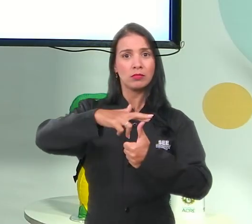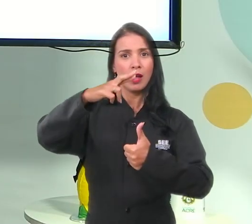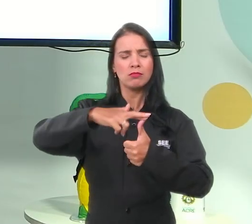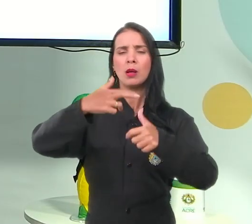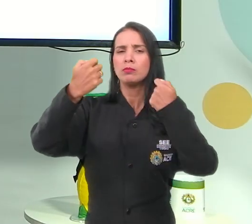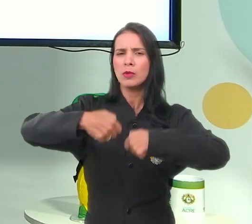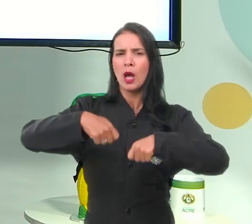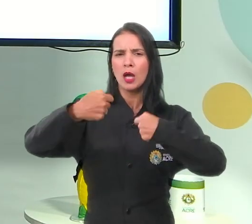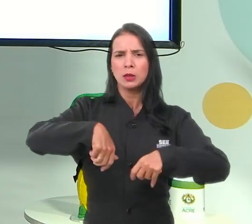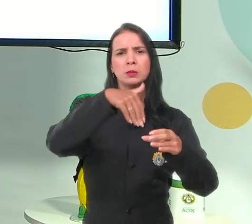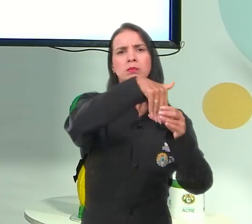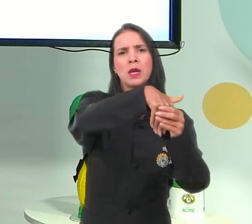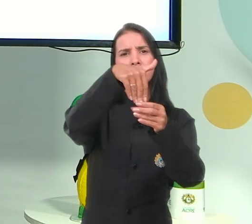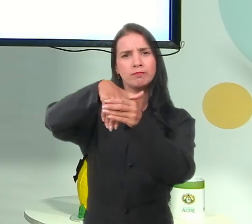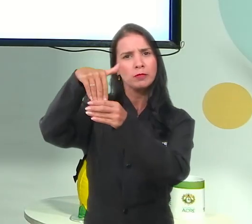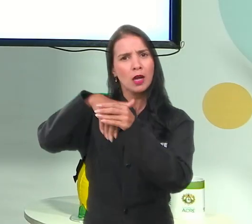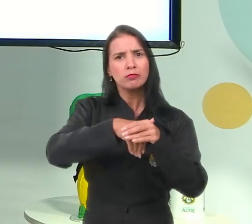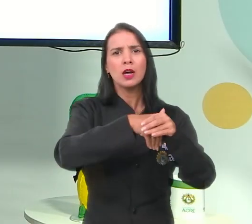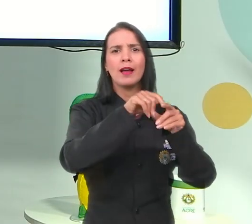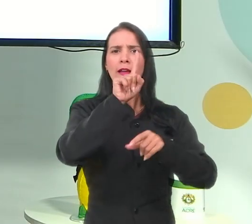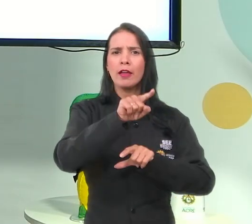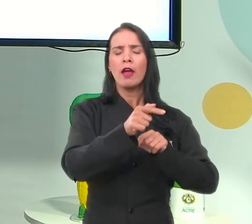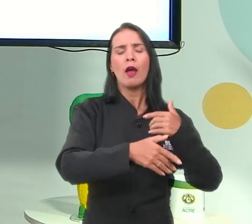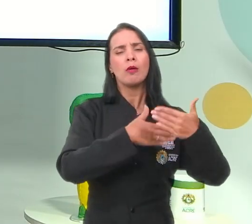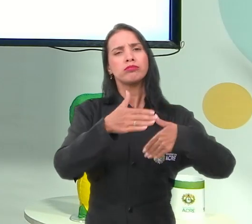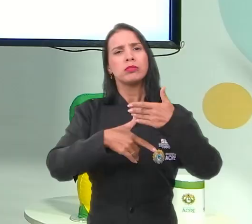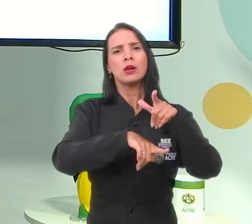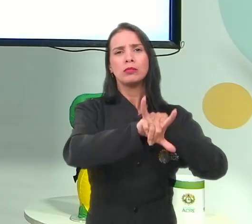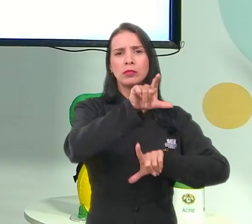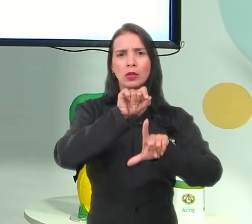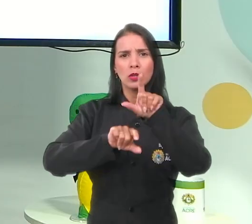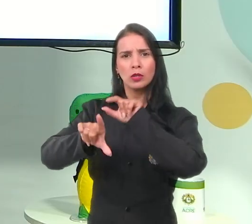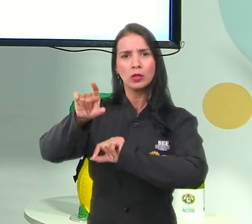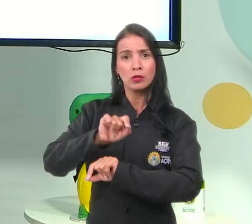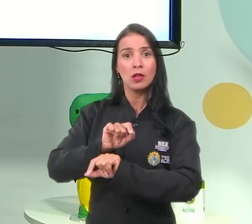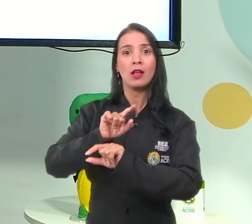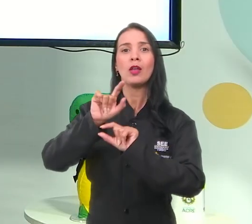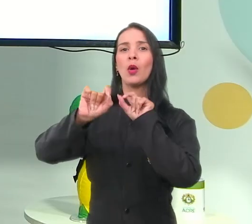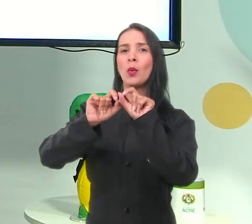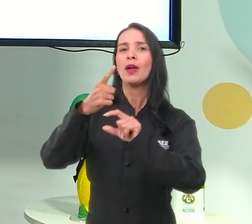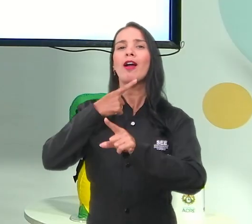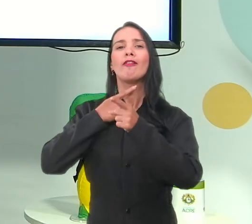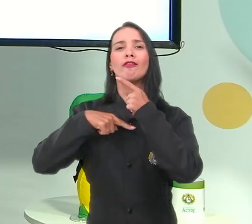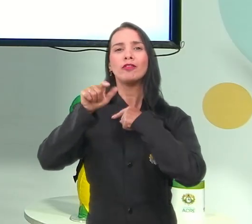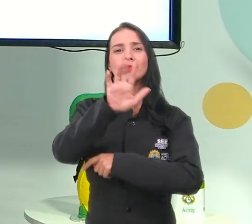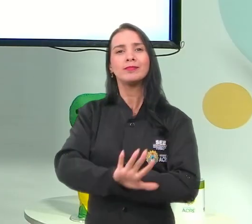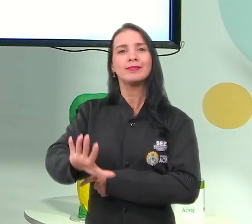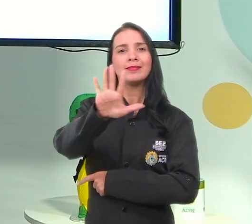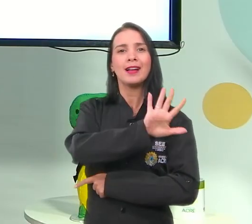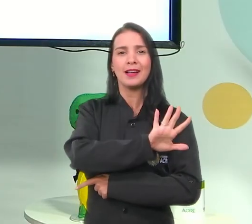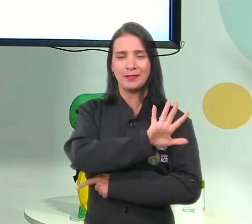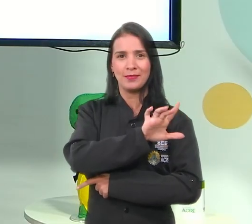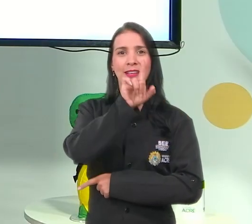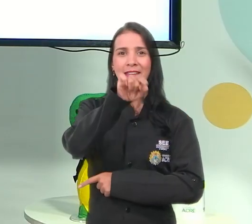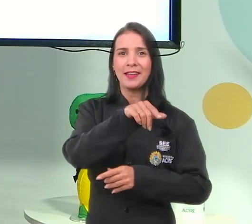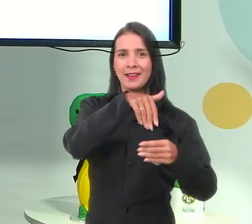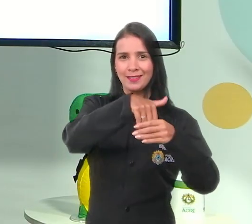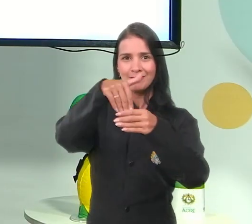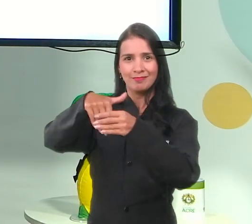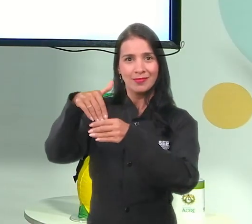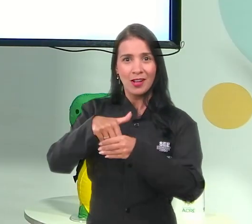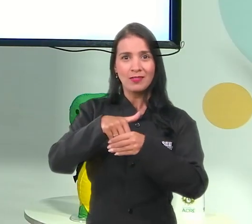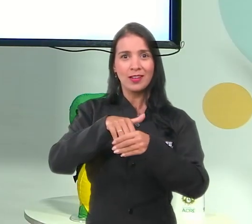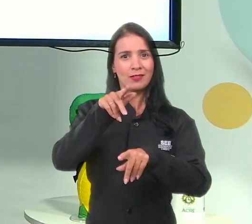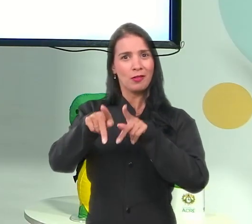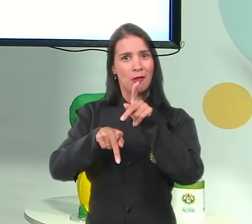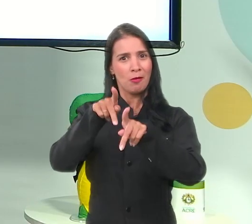a esse processo de escolha que se dá através da vontade geral, ou seja, as eleições em